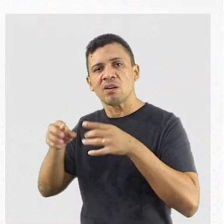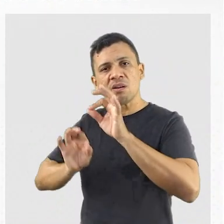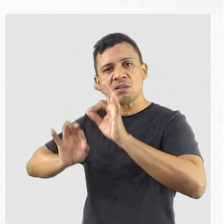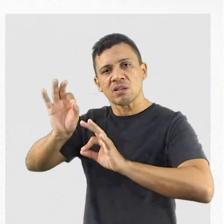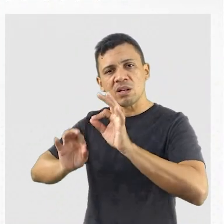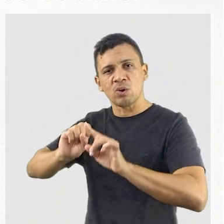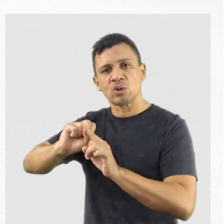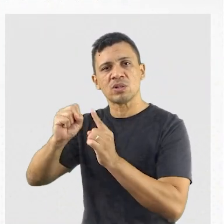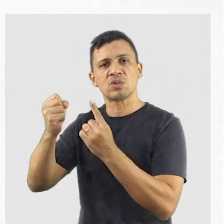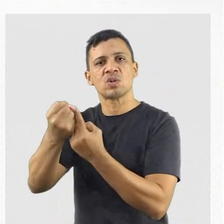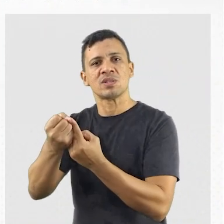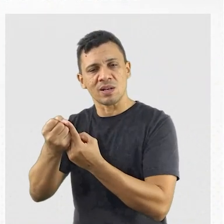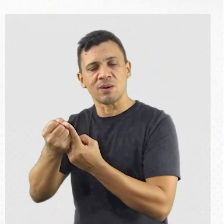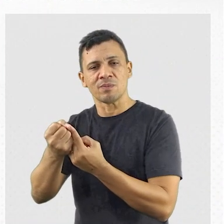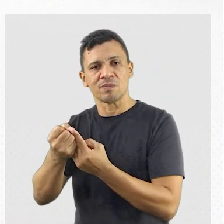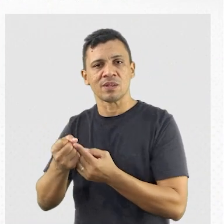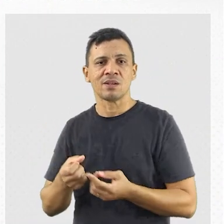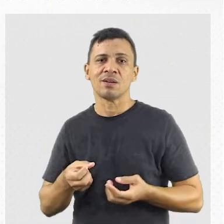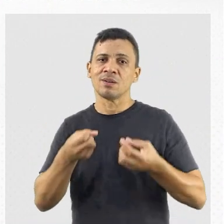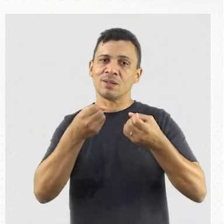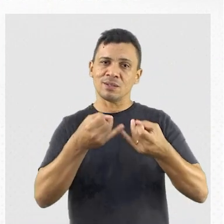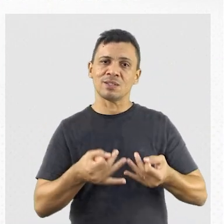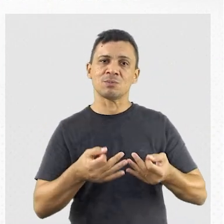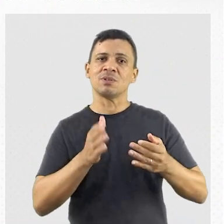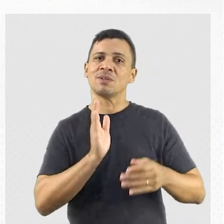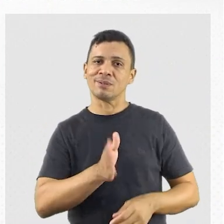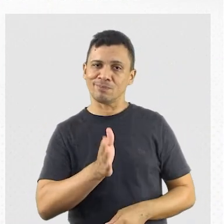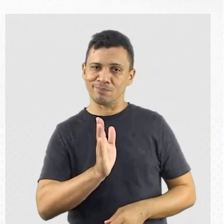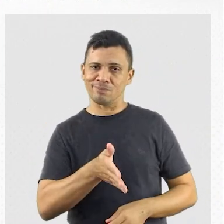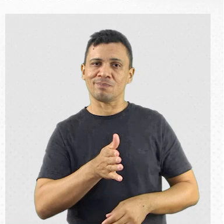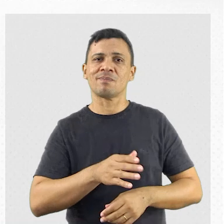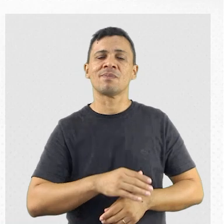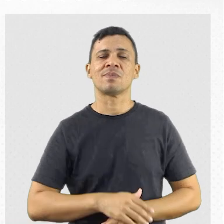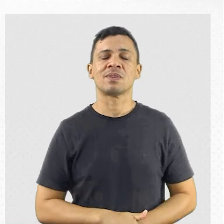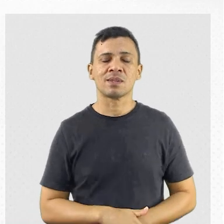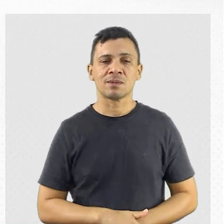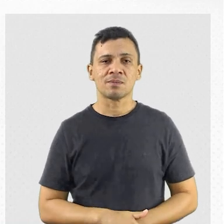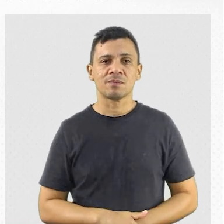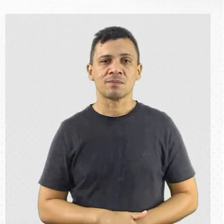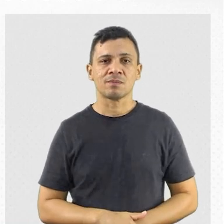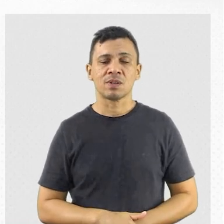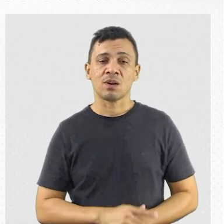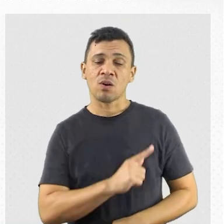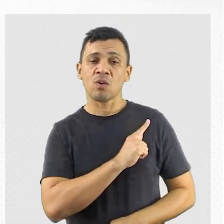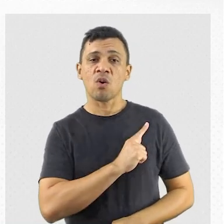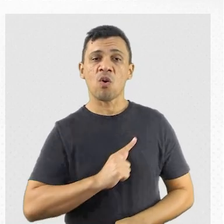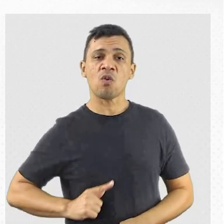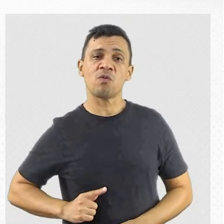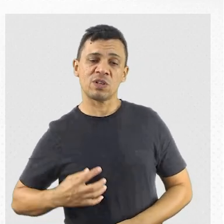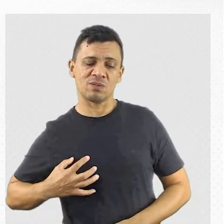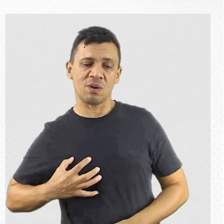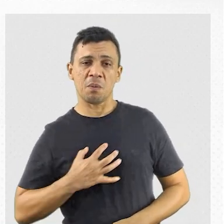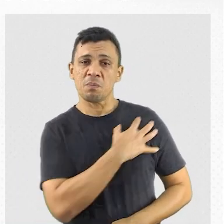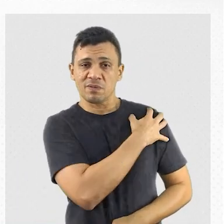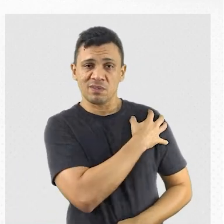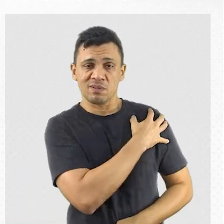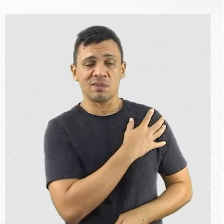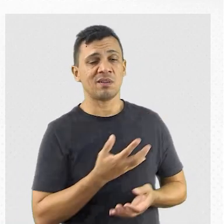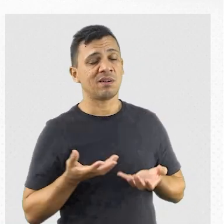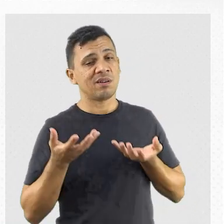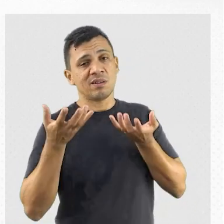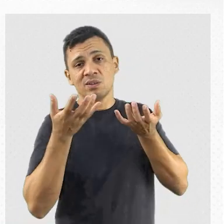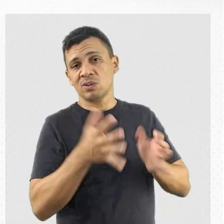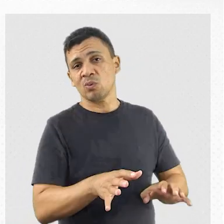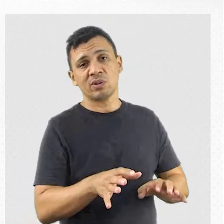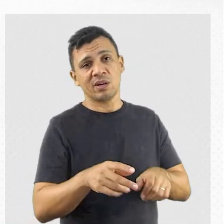O nosso segundo autor nos apresenta uma outra alternativa, diferente da de Durkheim, diferente em alguns pontos,